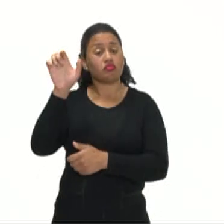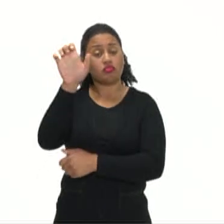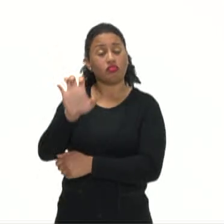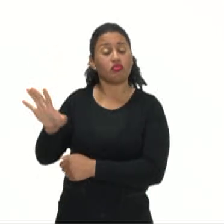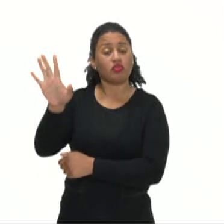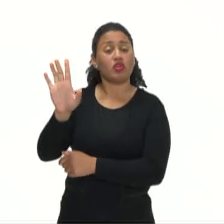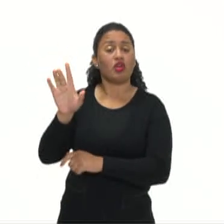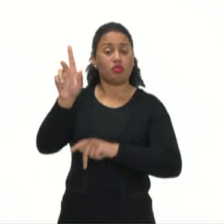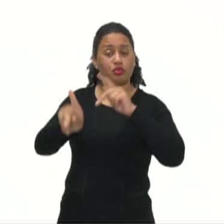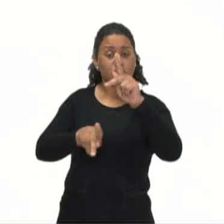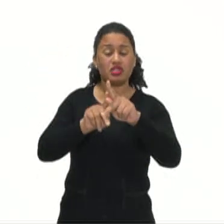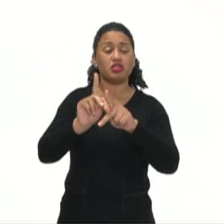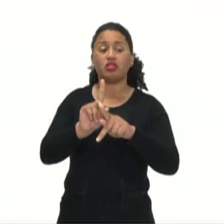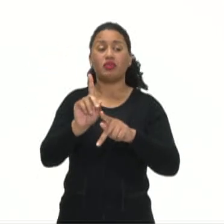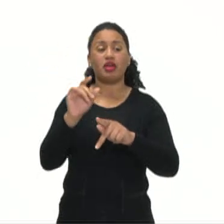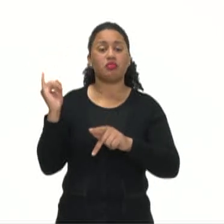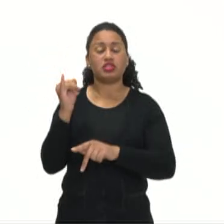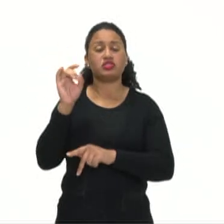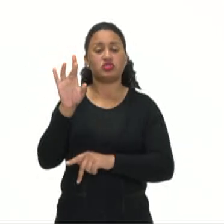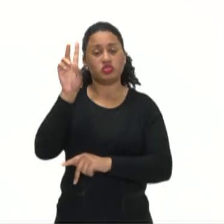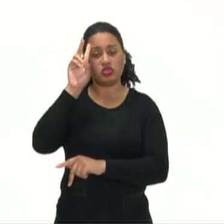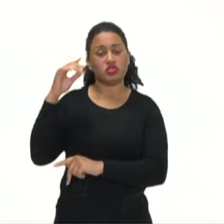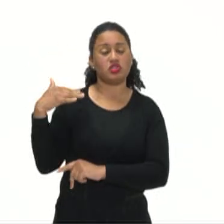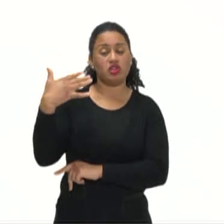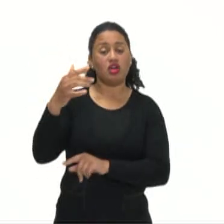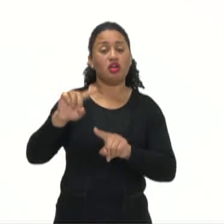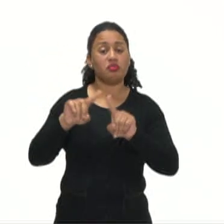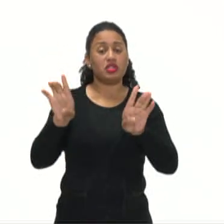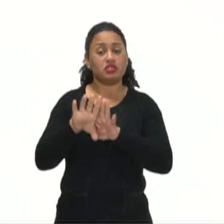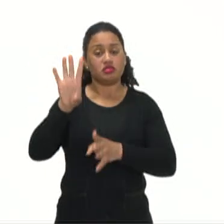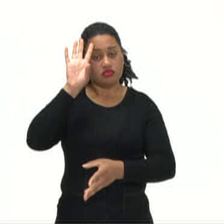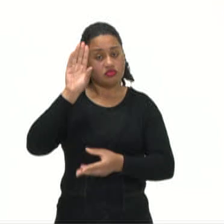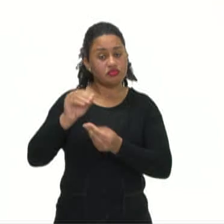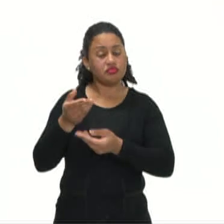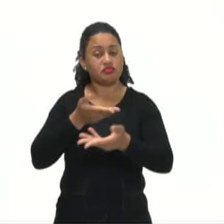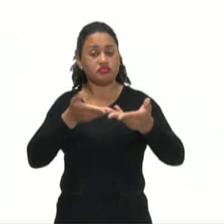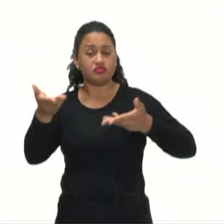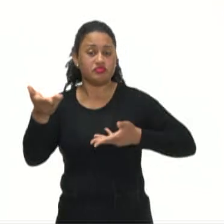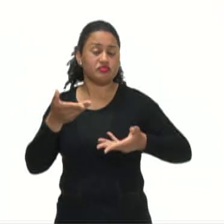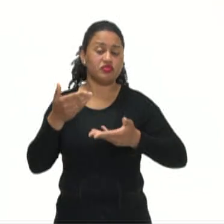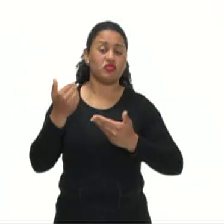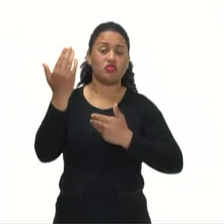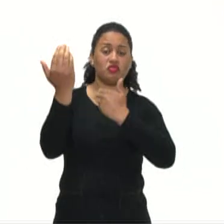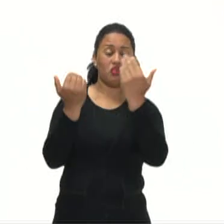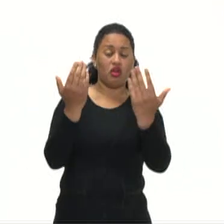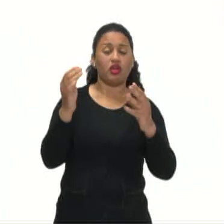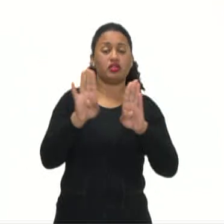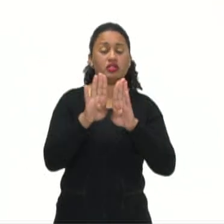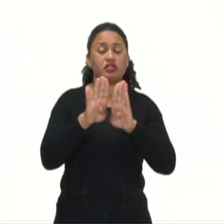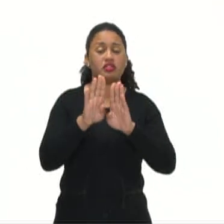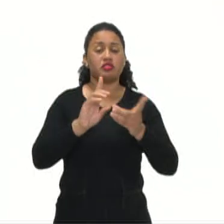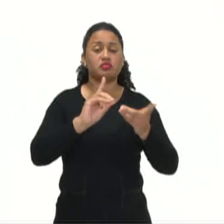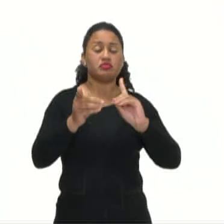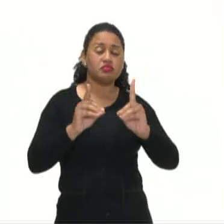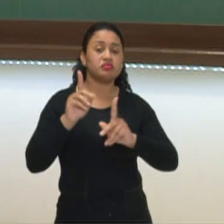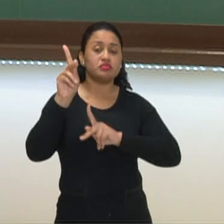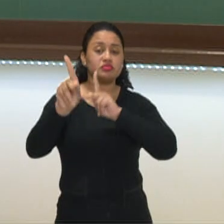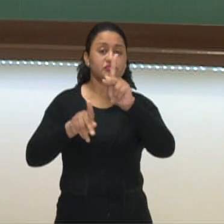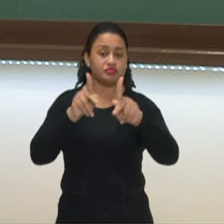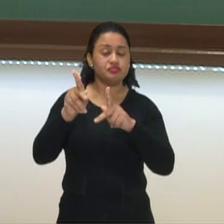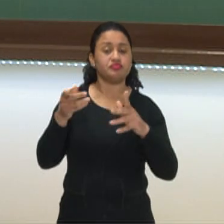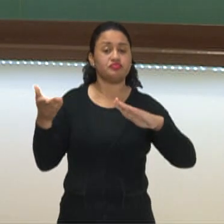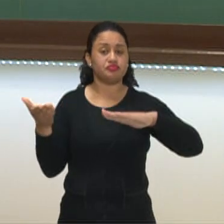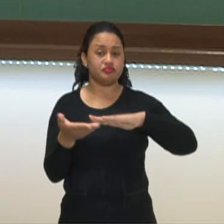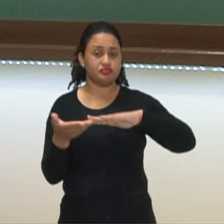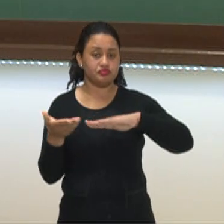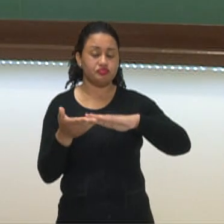importante não apenas historicamente, mas também na compreensão das relações internacionais e da dinâmica populacional contemporânea. Quando nós estamos